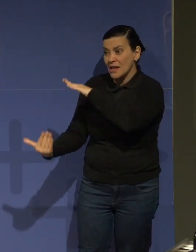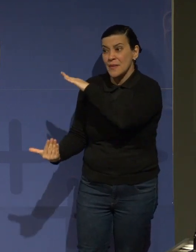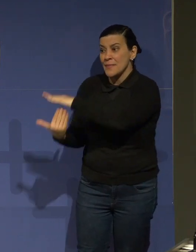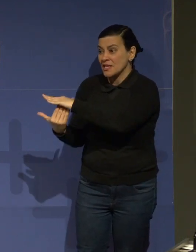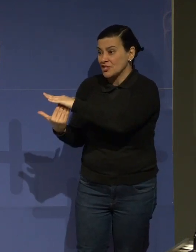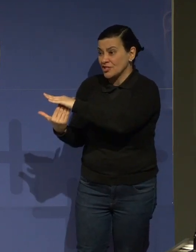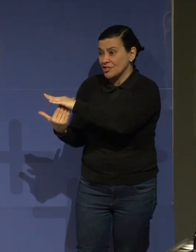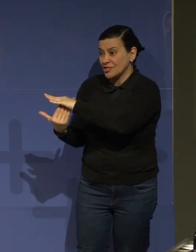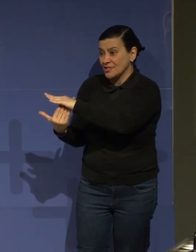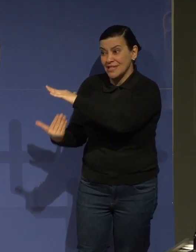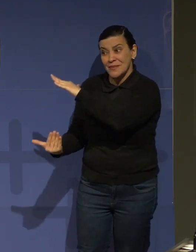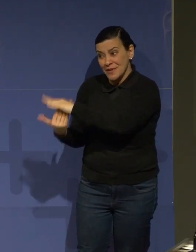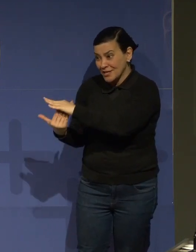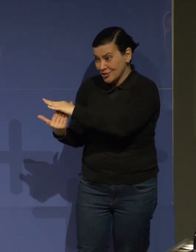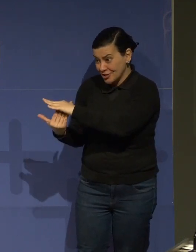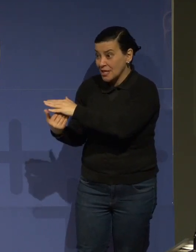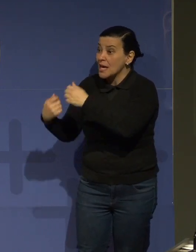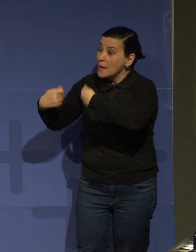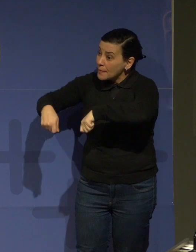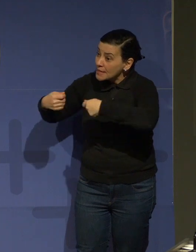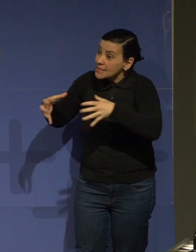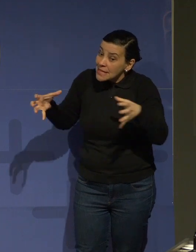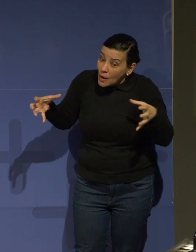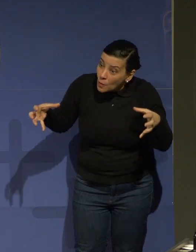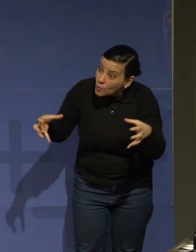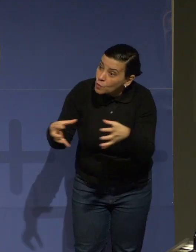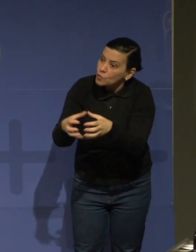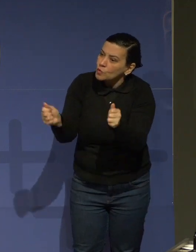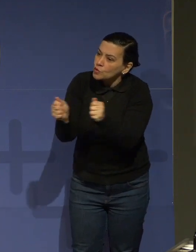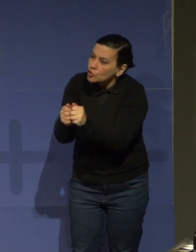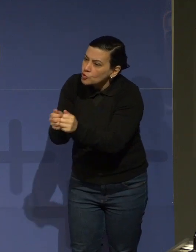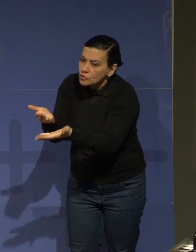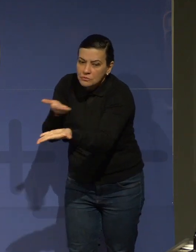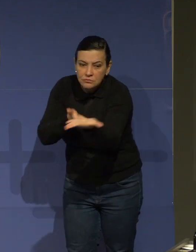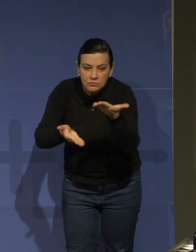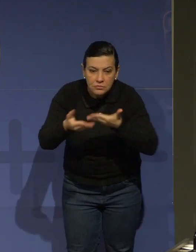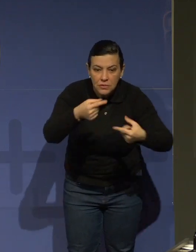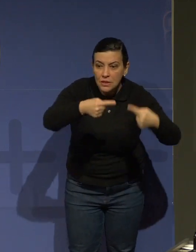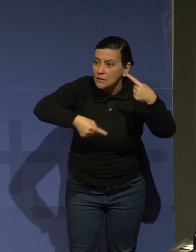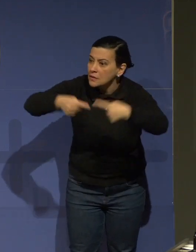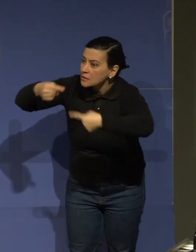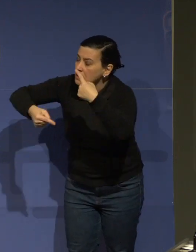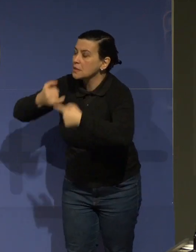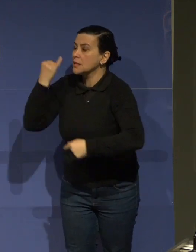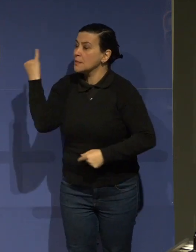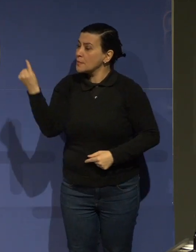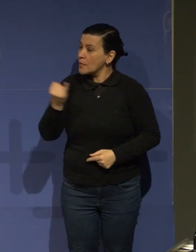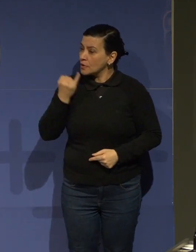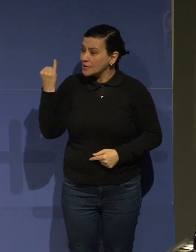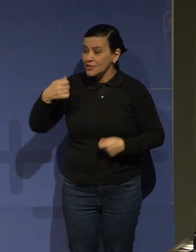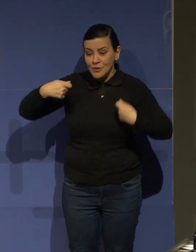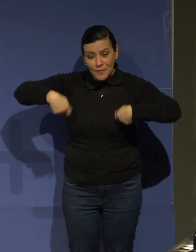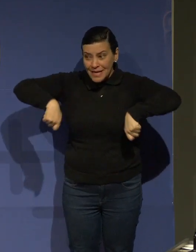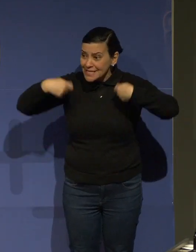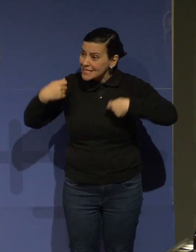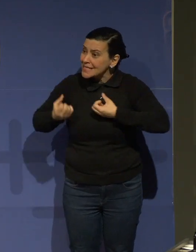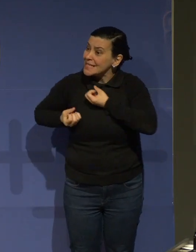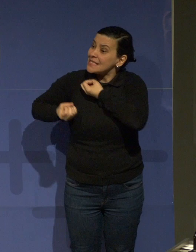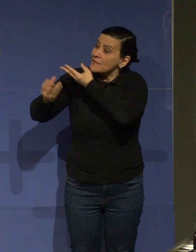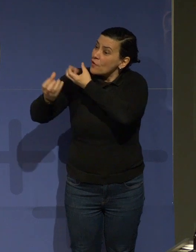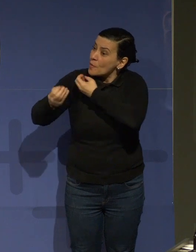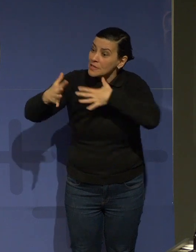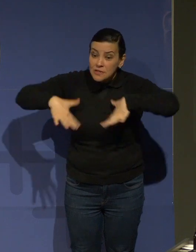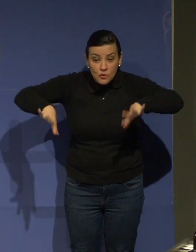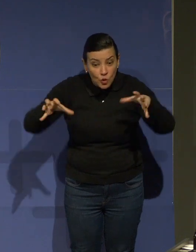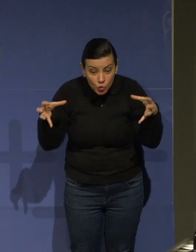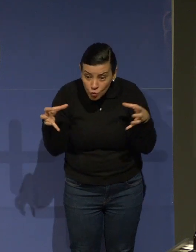trabalho que ela consegue fazer. Acessibilidade a gente só consegue implementar de verdade quando a gente consegue fazer isso ser compartilhado pelo time inteiro.